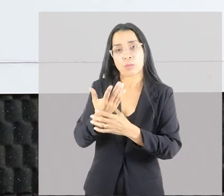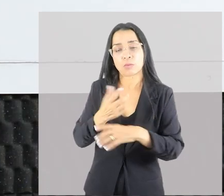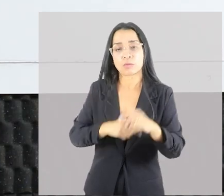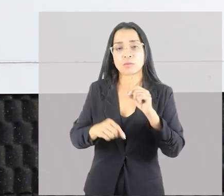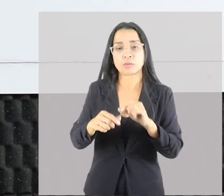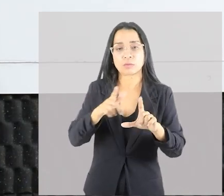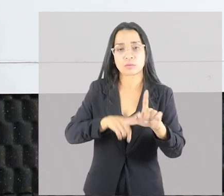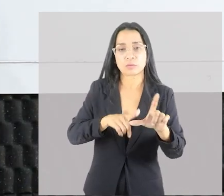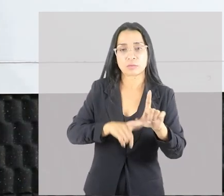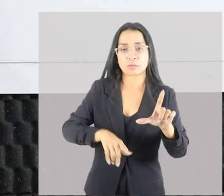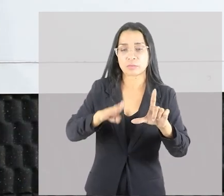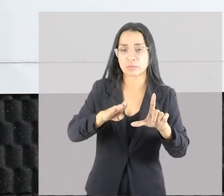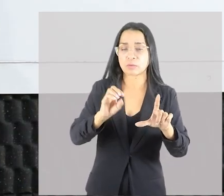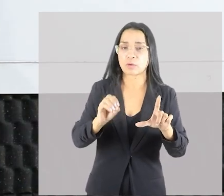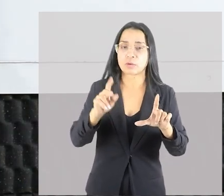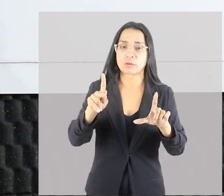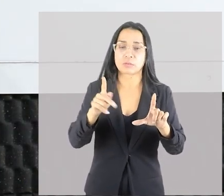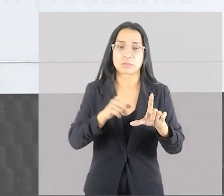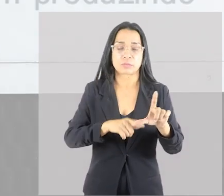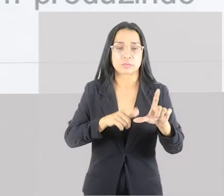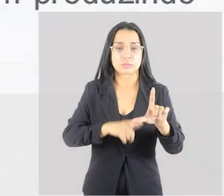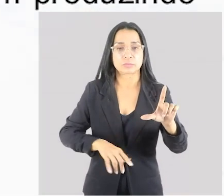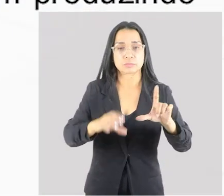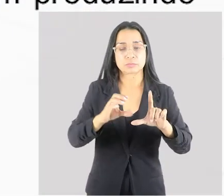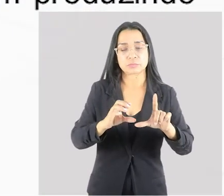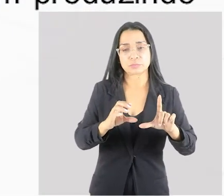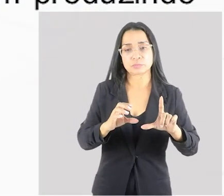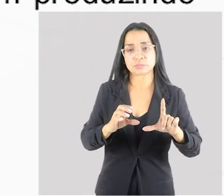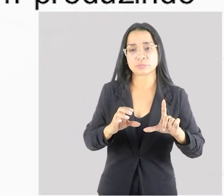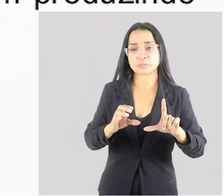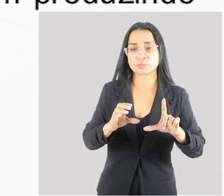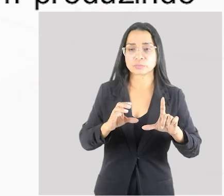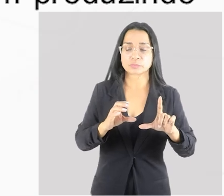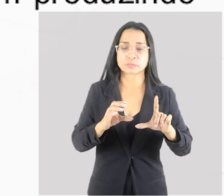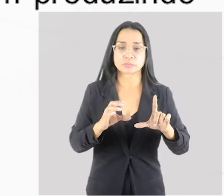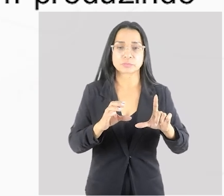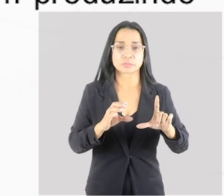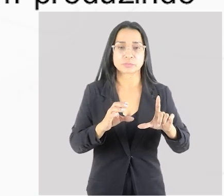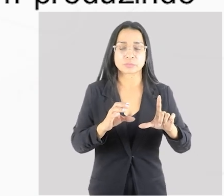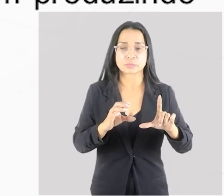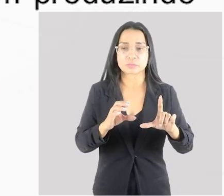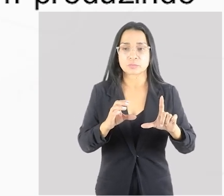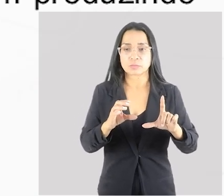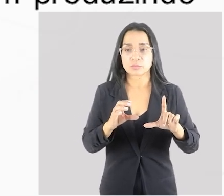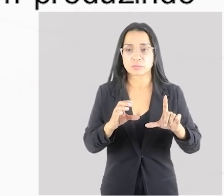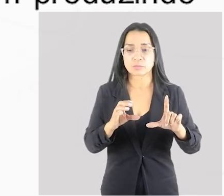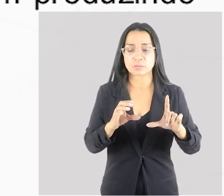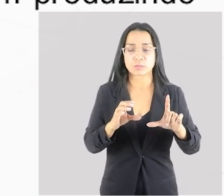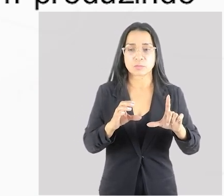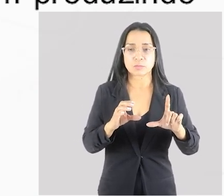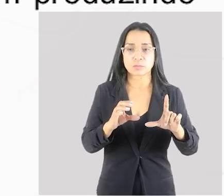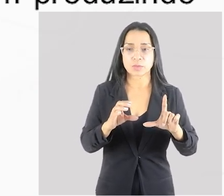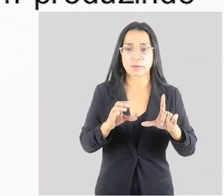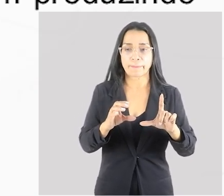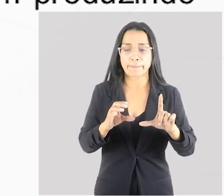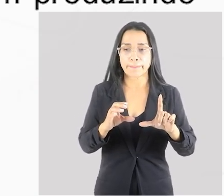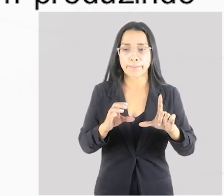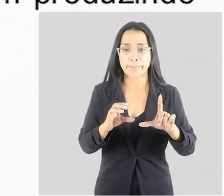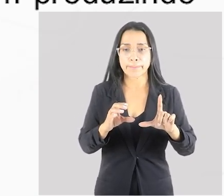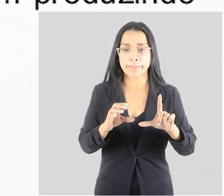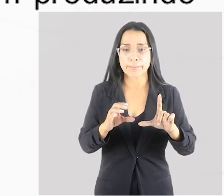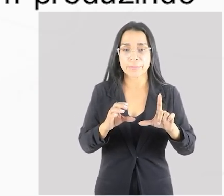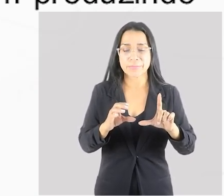a letra B, ok. Vamos lá na letra C. Houve a inserção de moléculas de RNA da água-viva no genoma